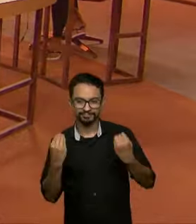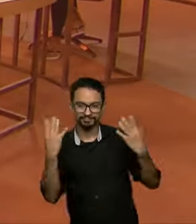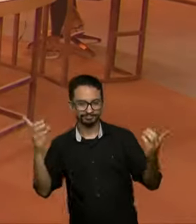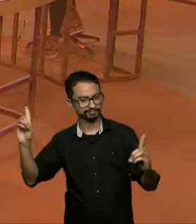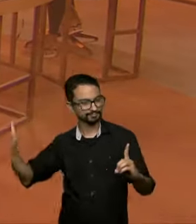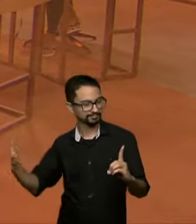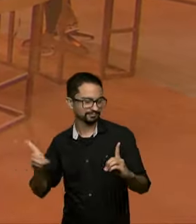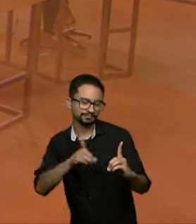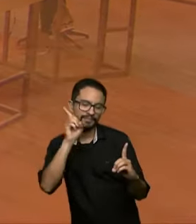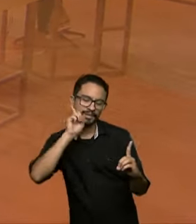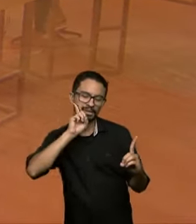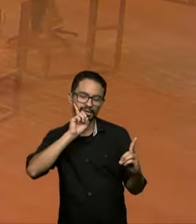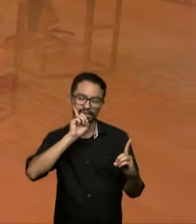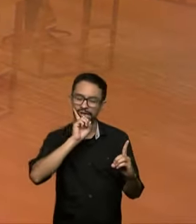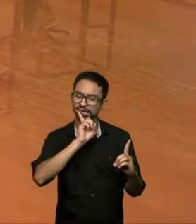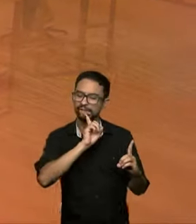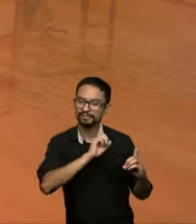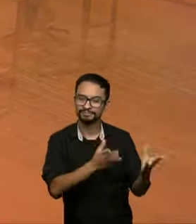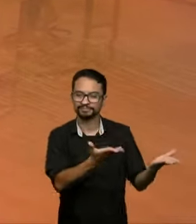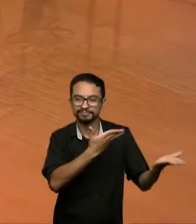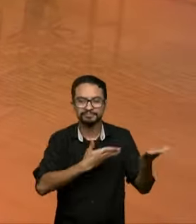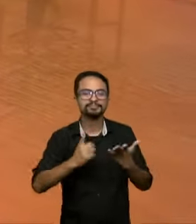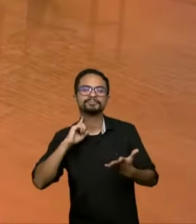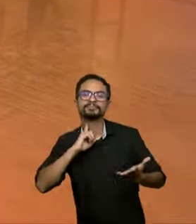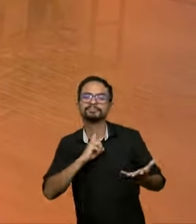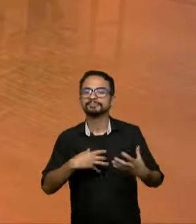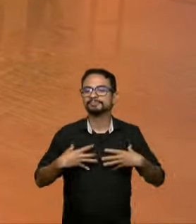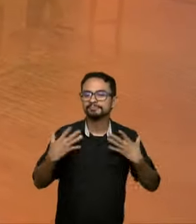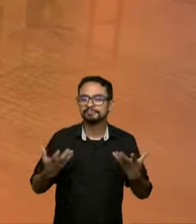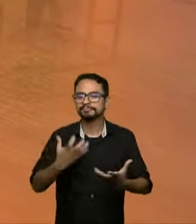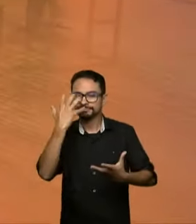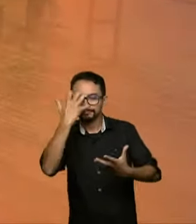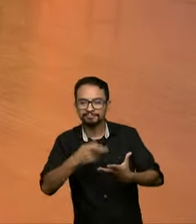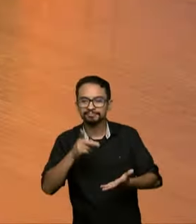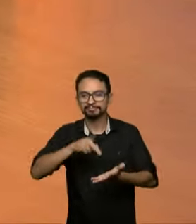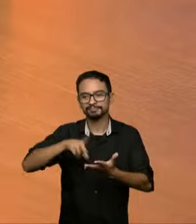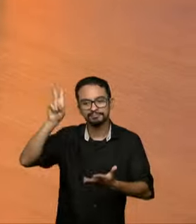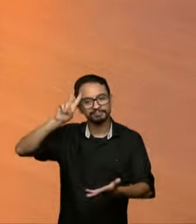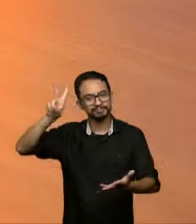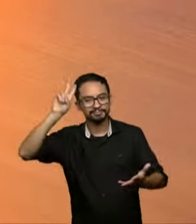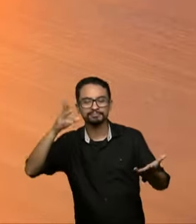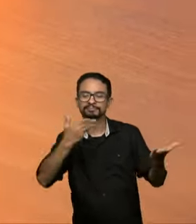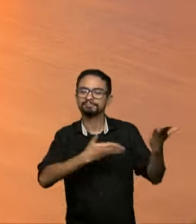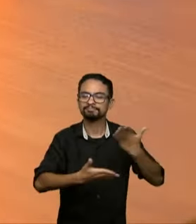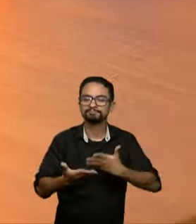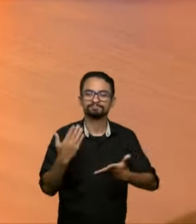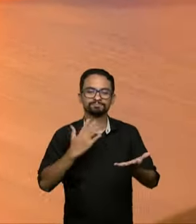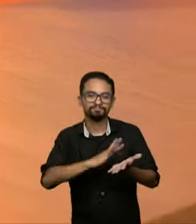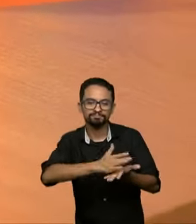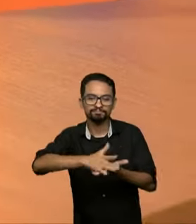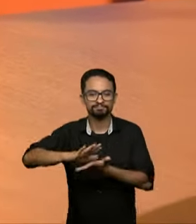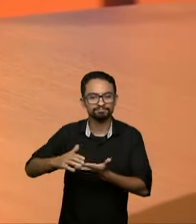você quiser. Porque beleza, é um caso sério. Foi do mistério que eu vou de verdade.